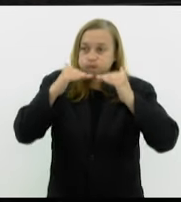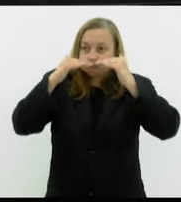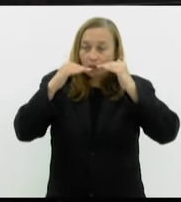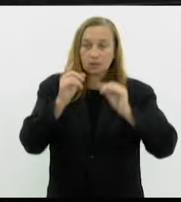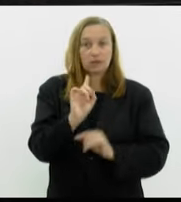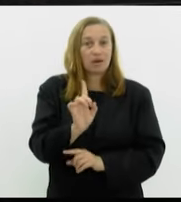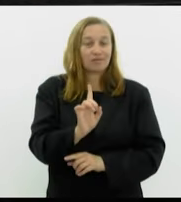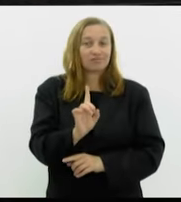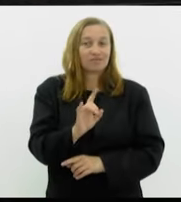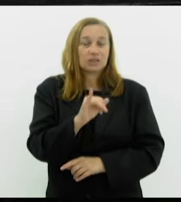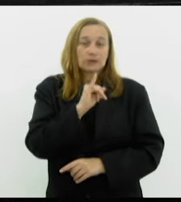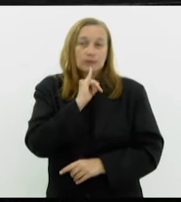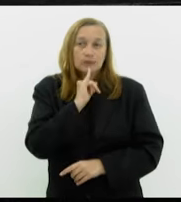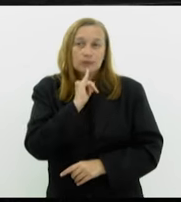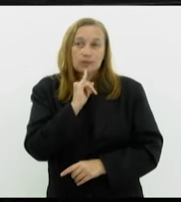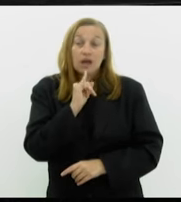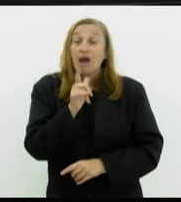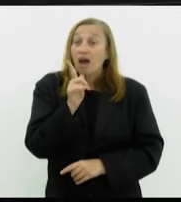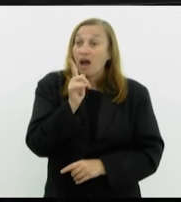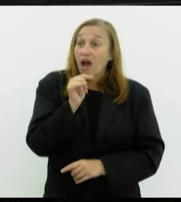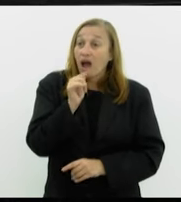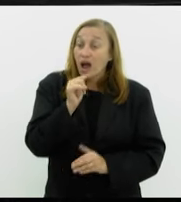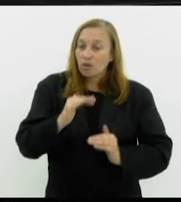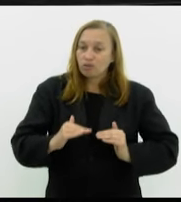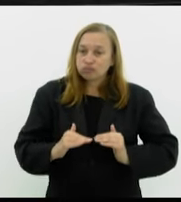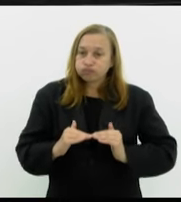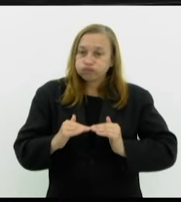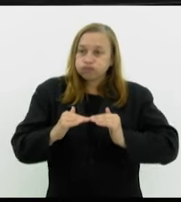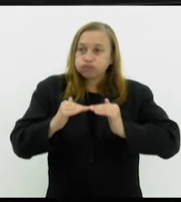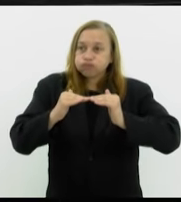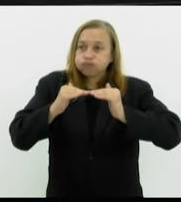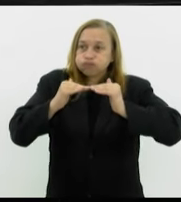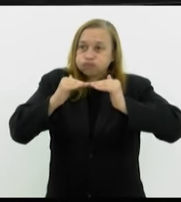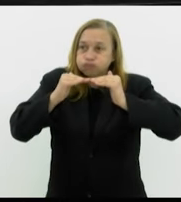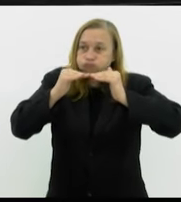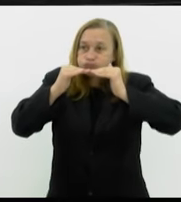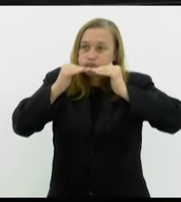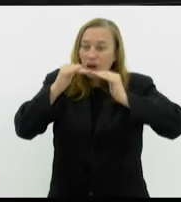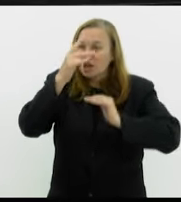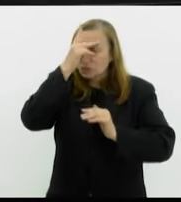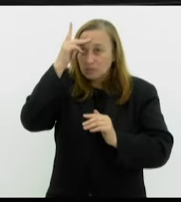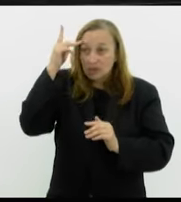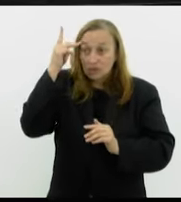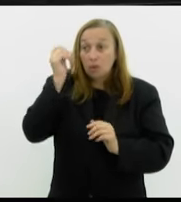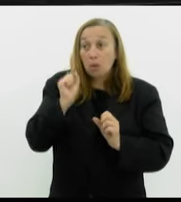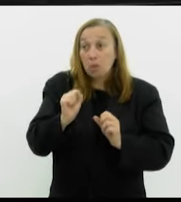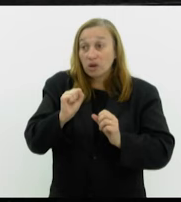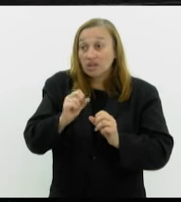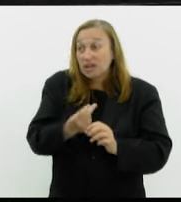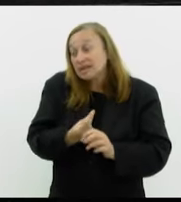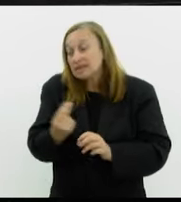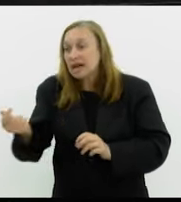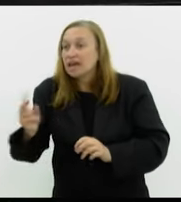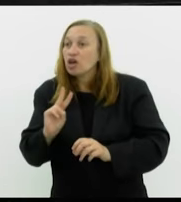Felizmente, a água vai subindo, as pessoas podem sair ou subirem.